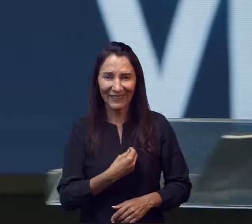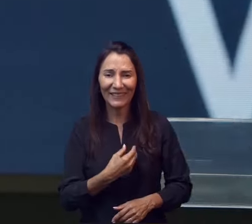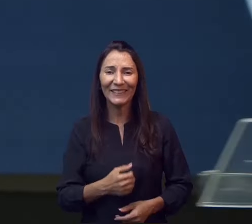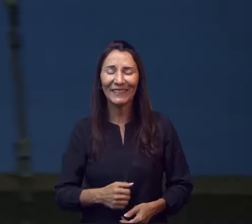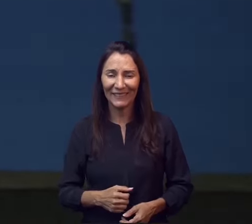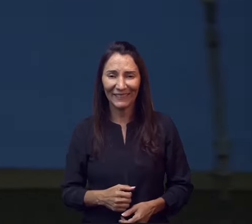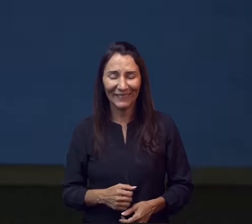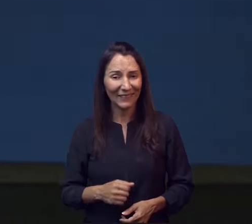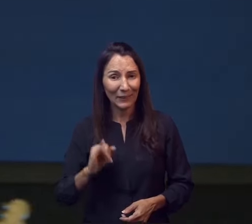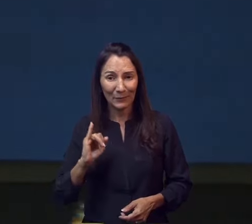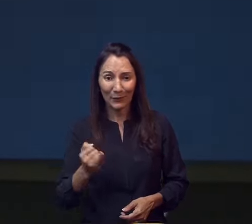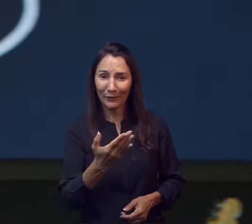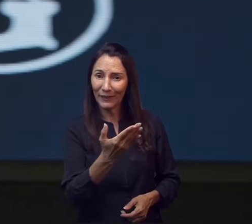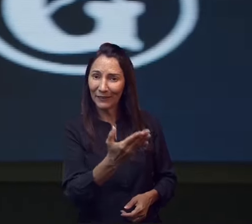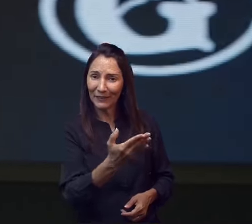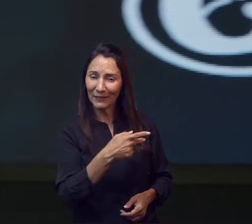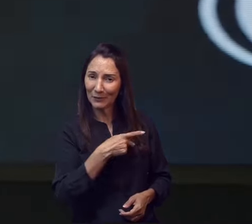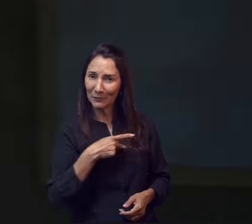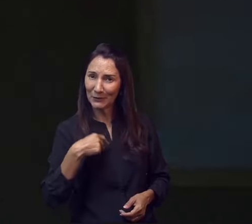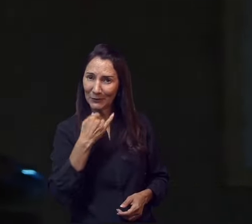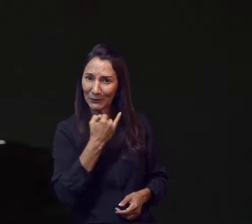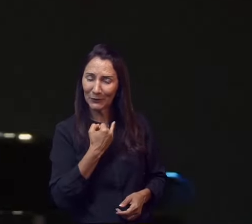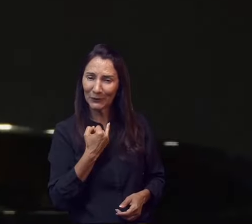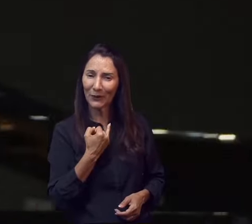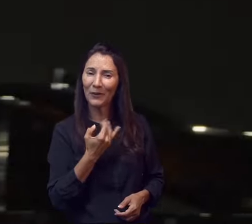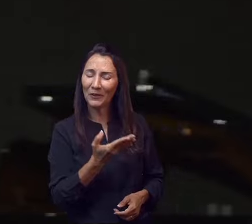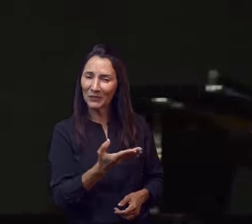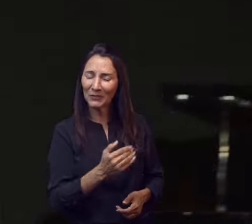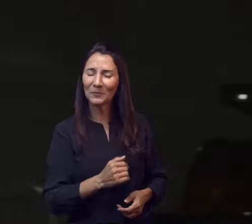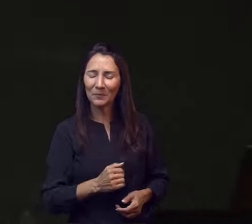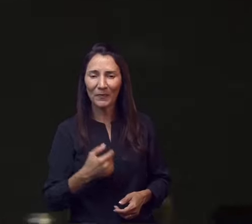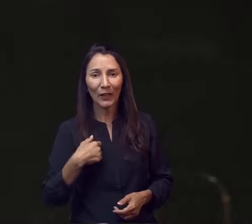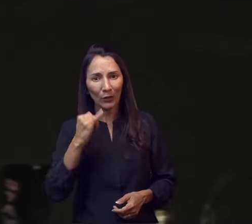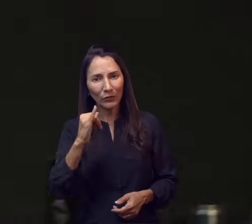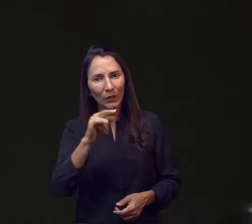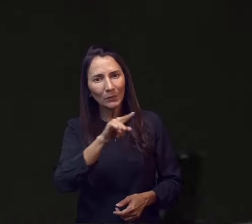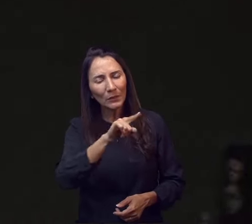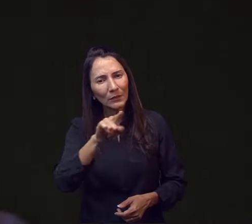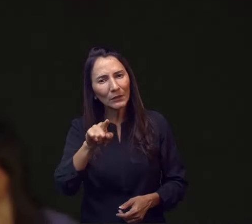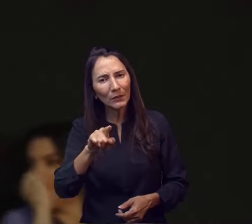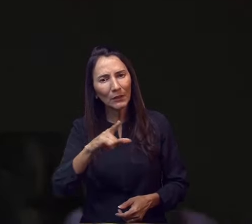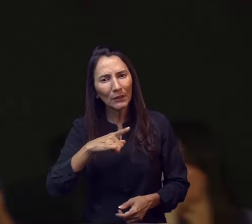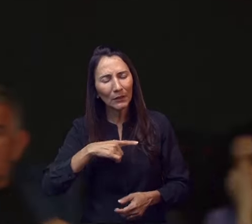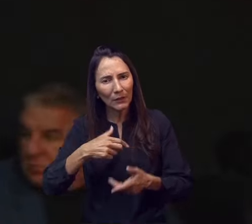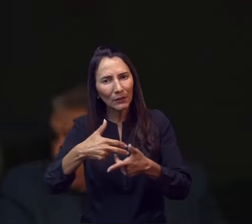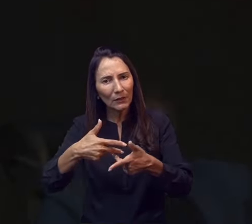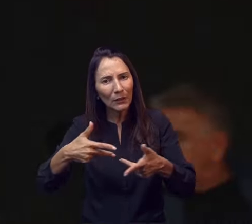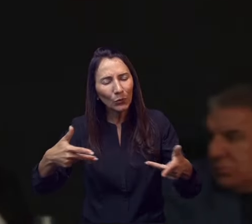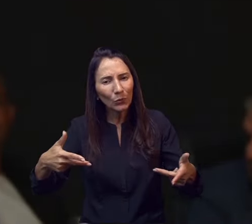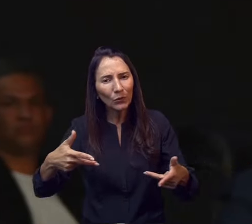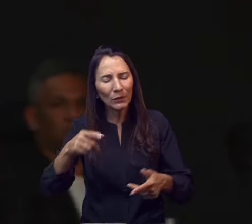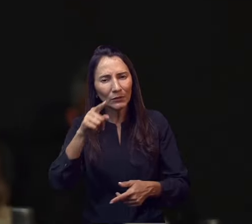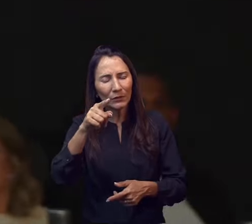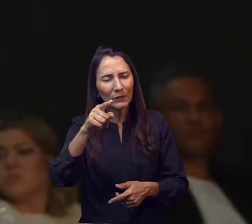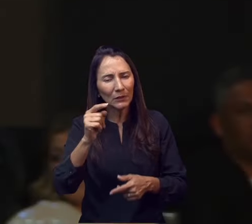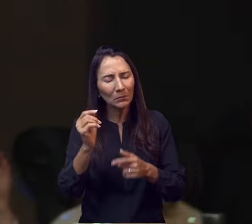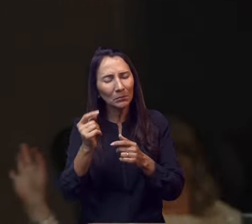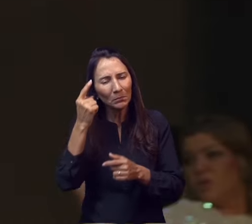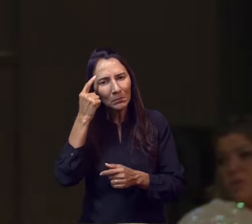pastor Jorge quero profetizar sobre a vida dele eu digo para você que tem coisa que você tem orado pedido a Deus E tem pensado